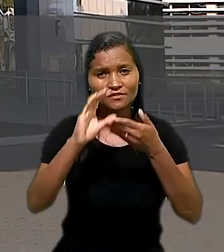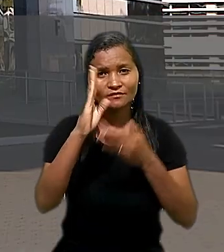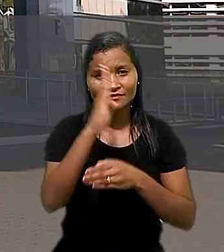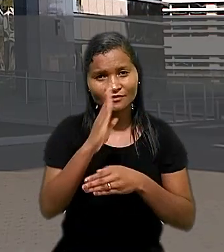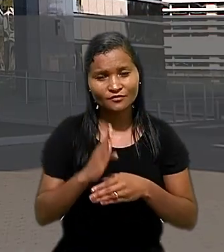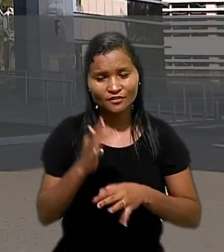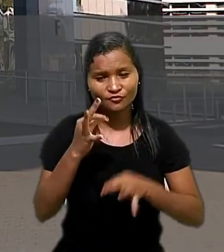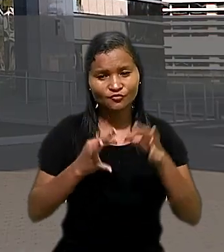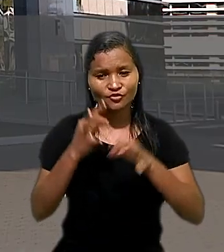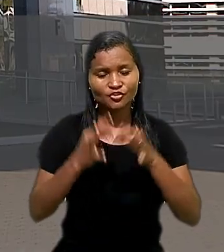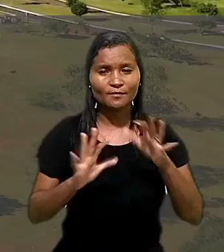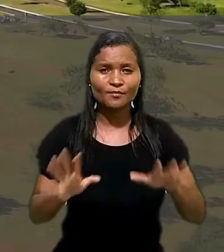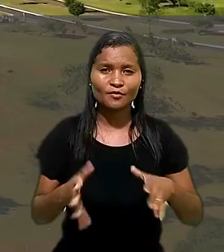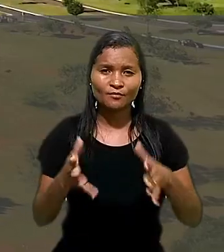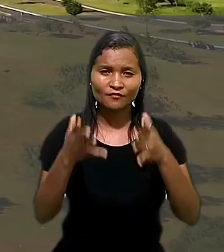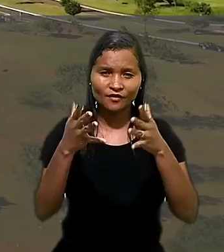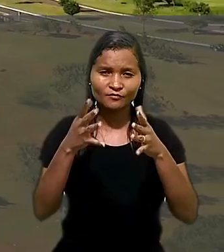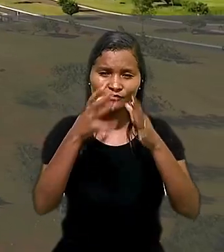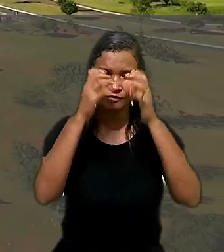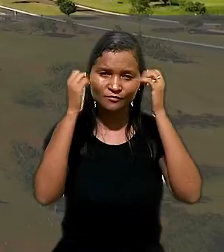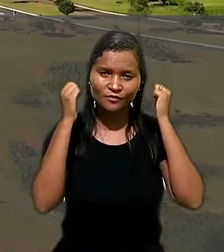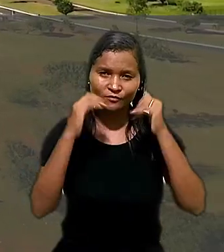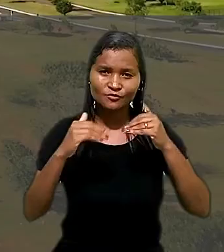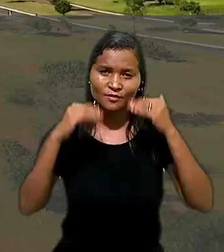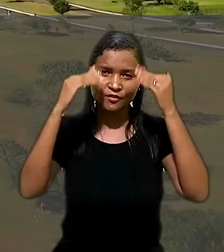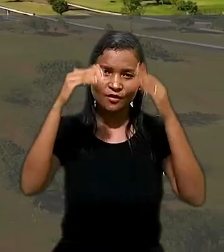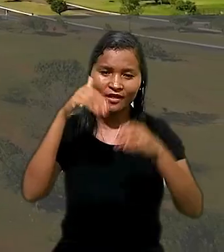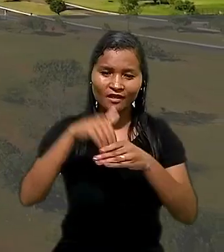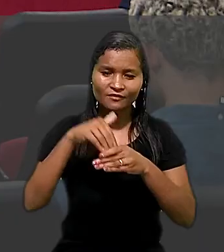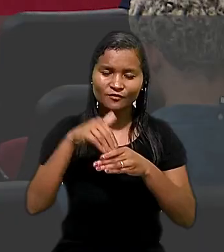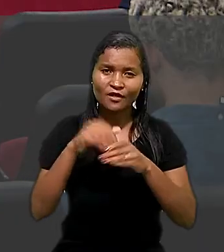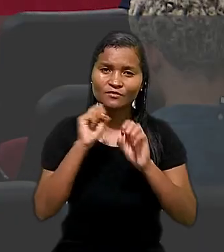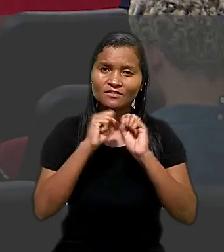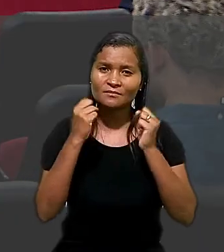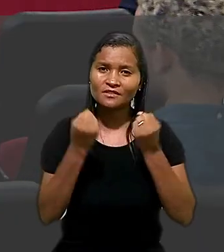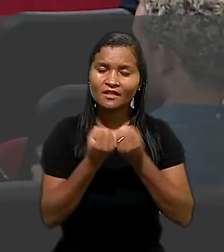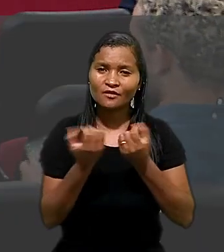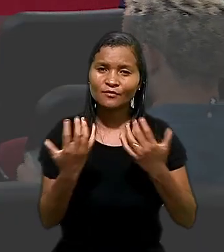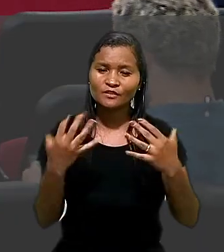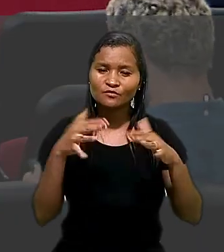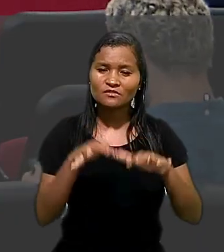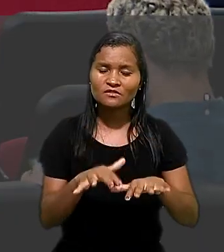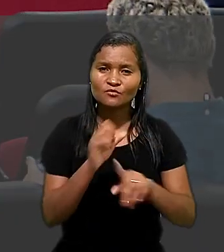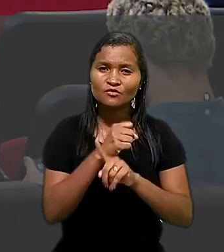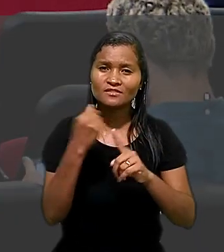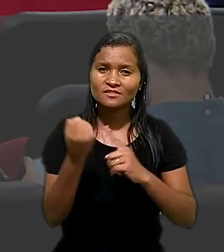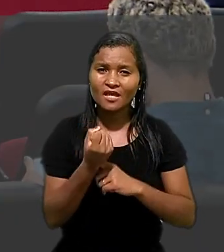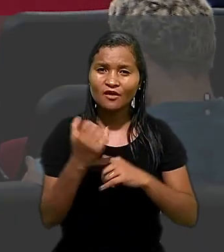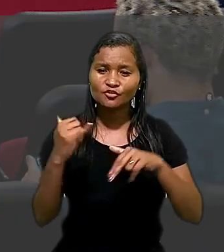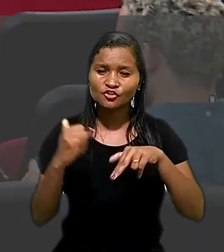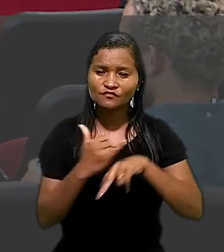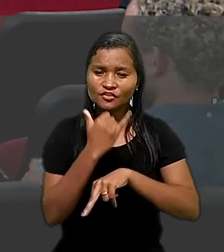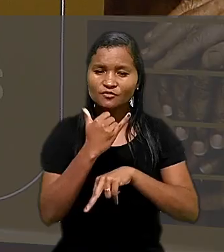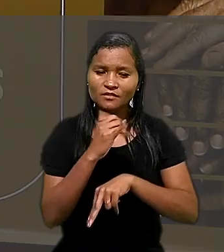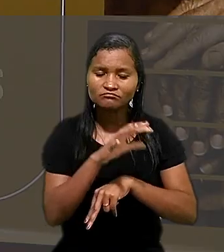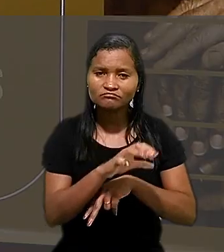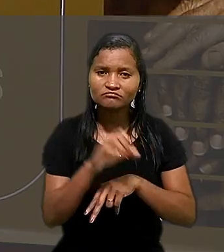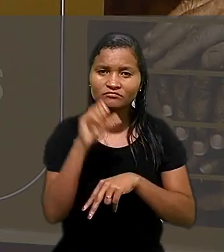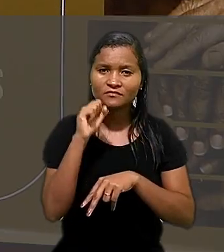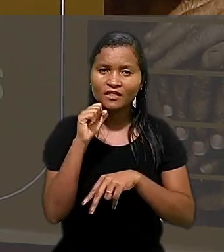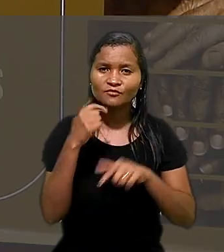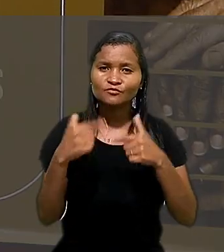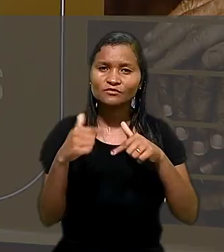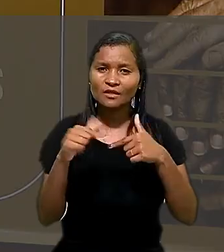O Conselho Nacional de Justiça promoveu no Tribunal Superior Eleitoral o seminário Inclusão Social de Vítimas Resgatadas do